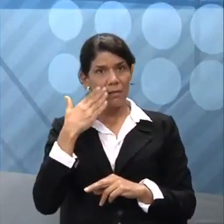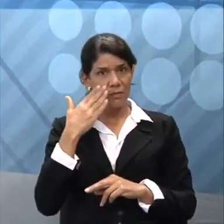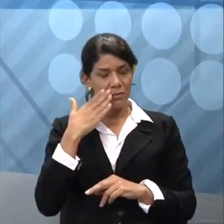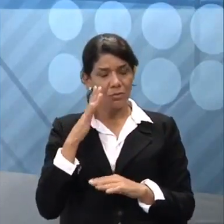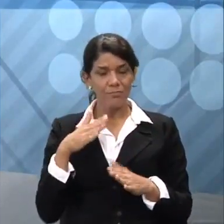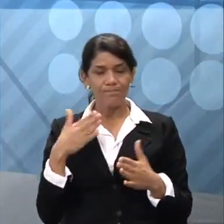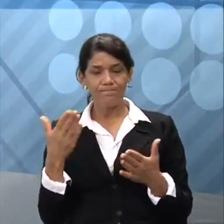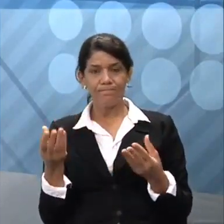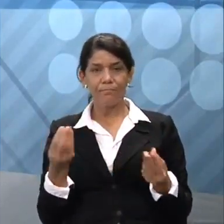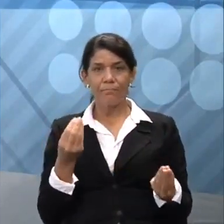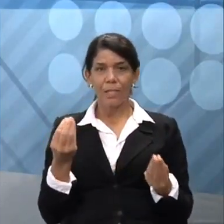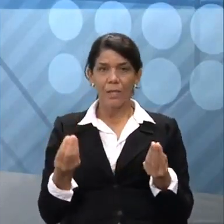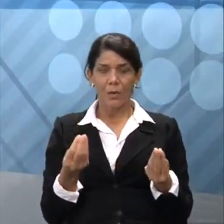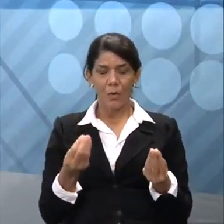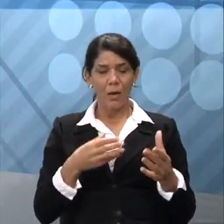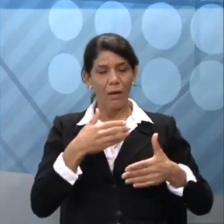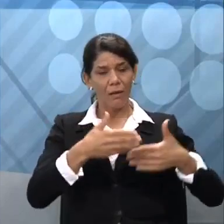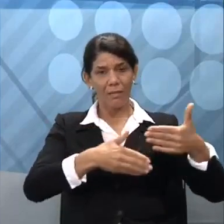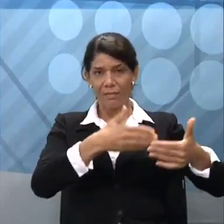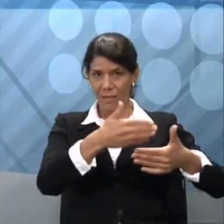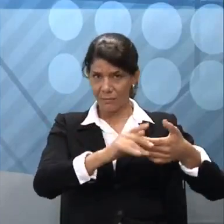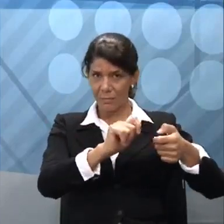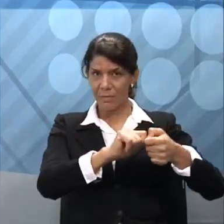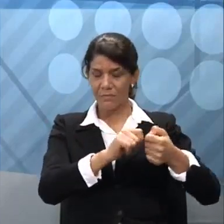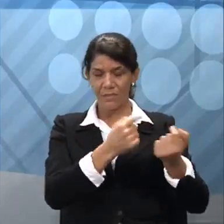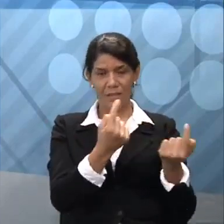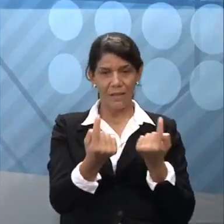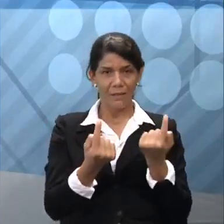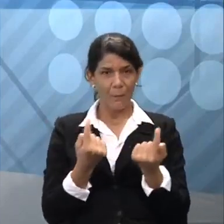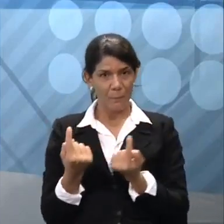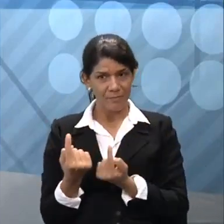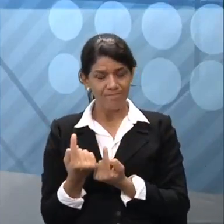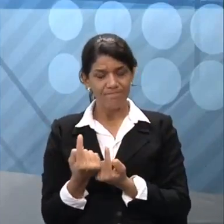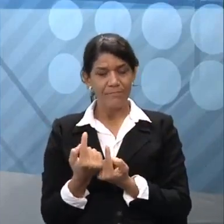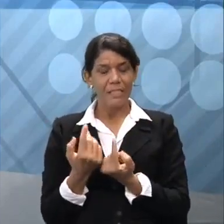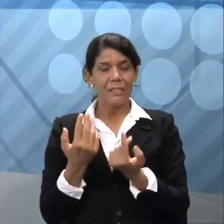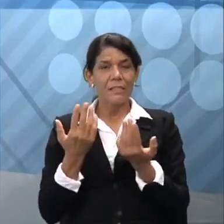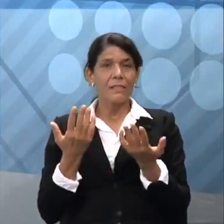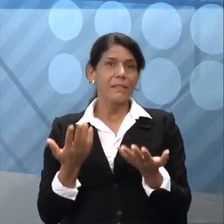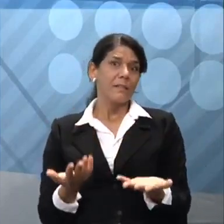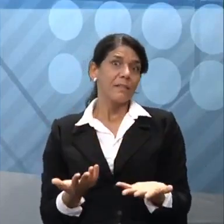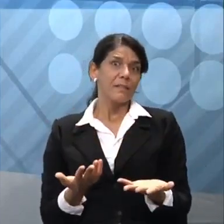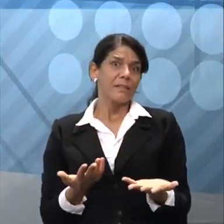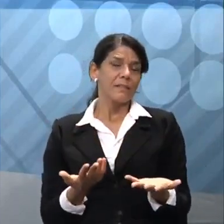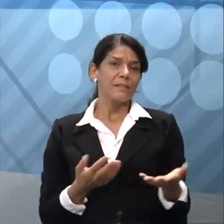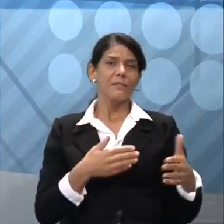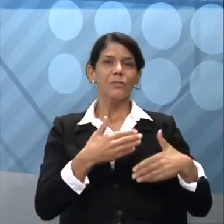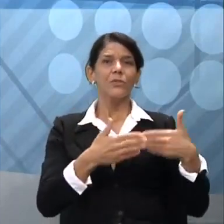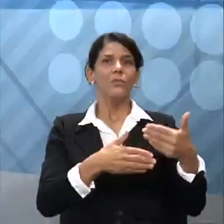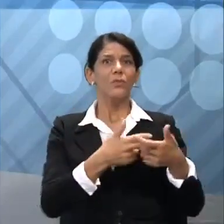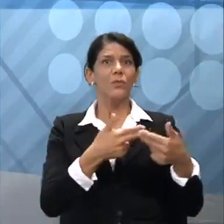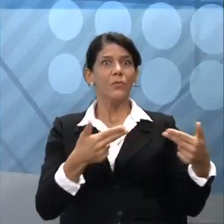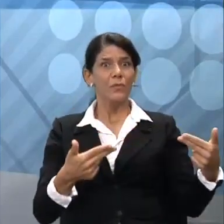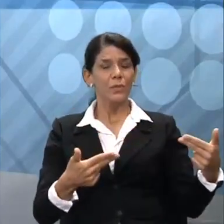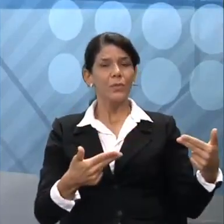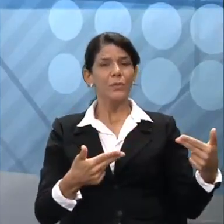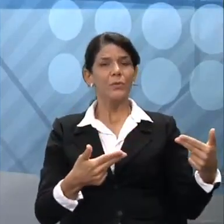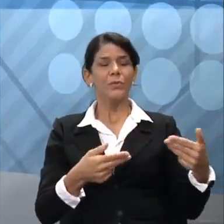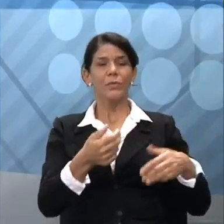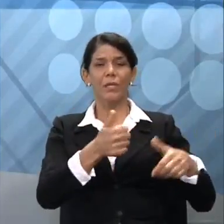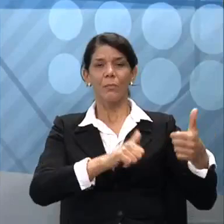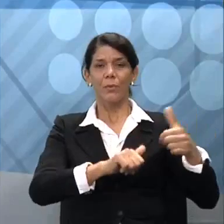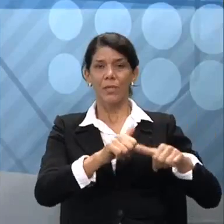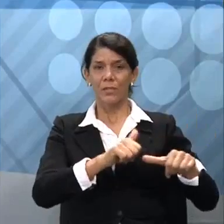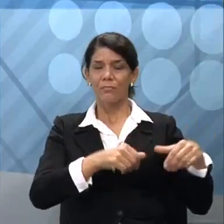quais as etapas da realização de cada uma delas e desenvolvido no seu laboratório de